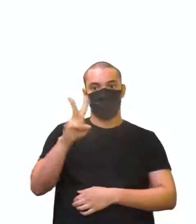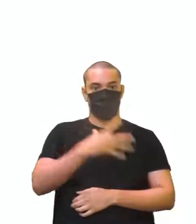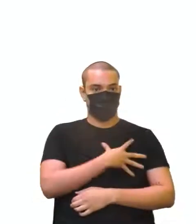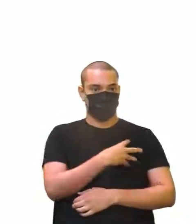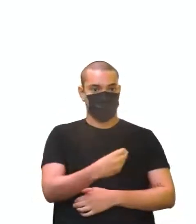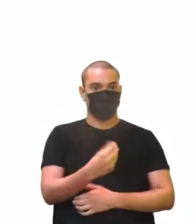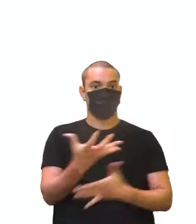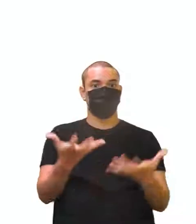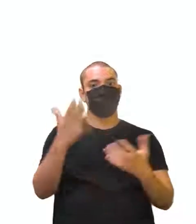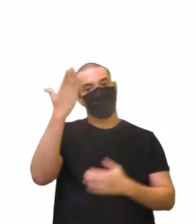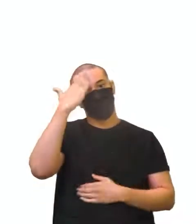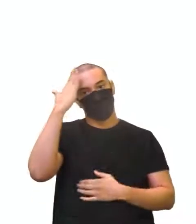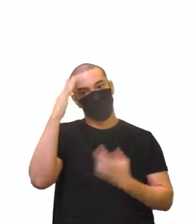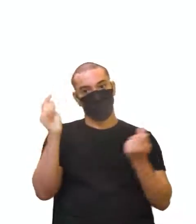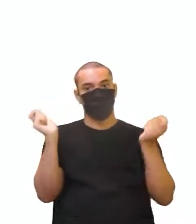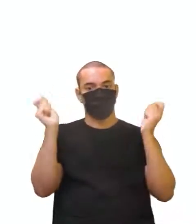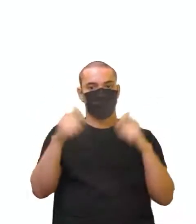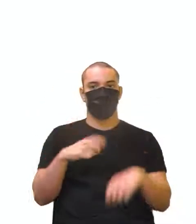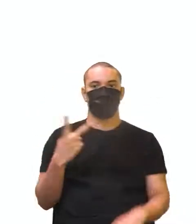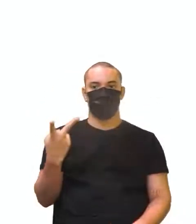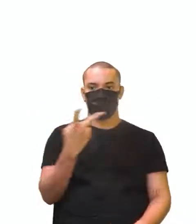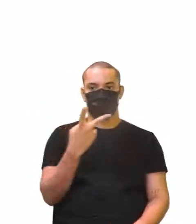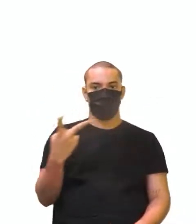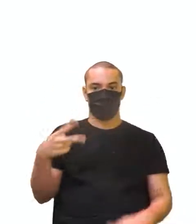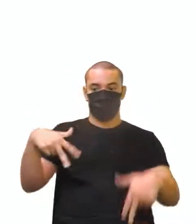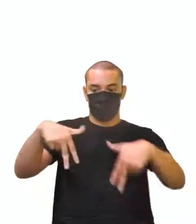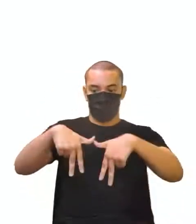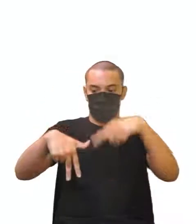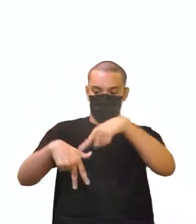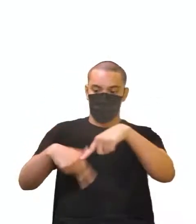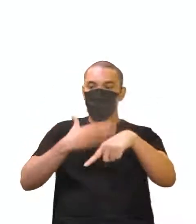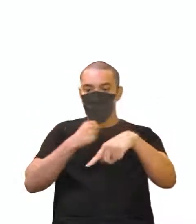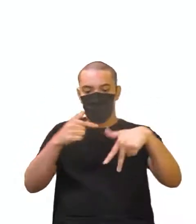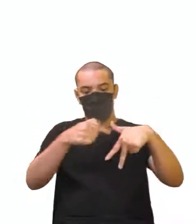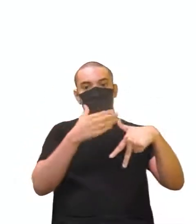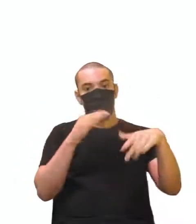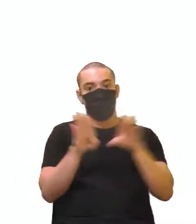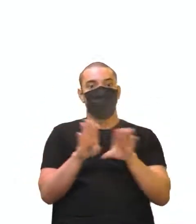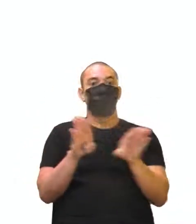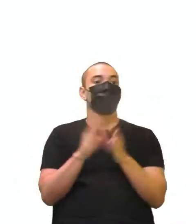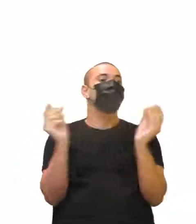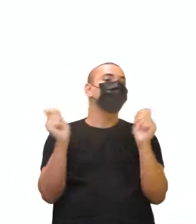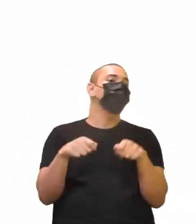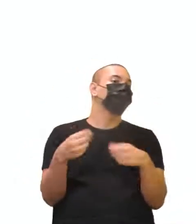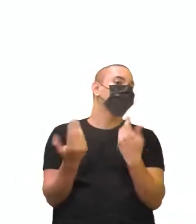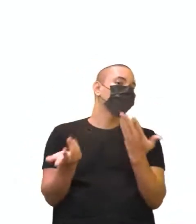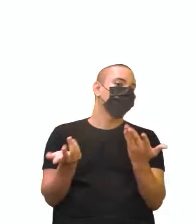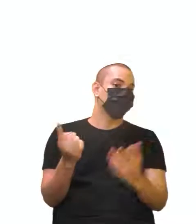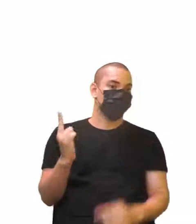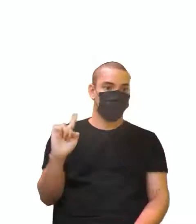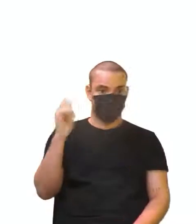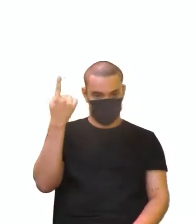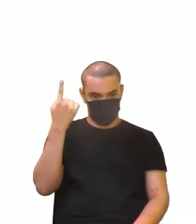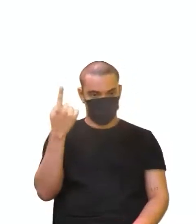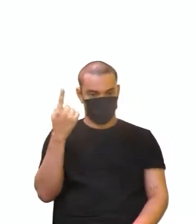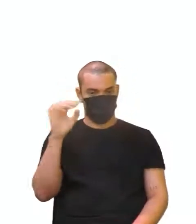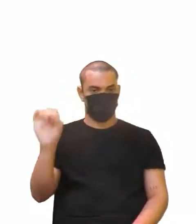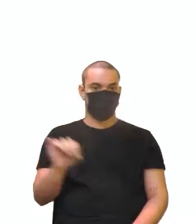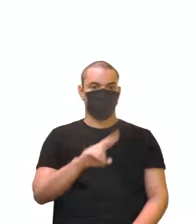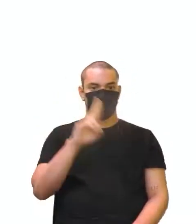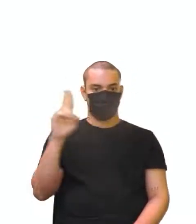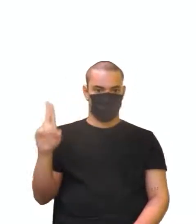e deseja saber a probabilidade que ambos sejam do sexo masculino. Ou seja, essa aqui é a possibilidade do primeiro filho, né, prof? Isso.